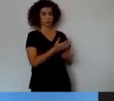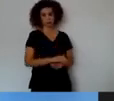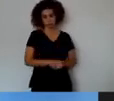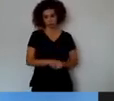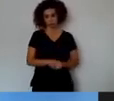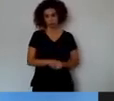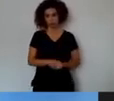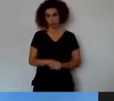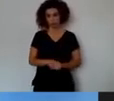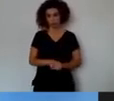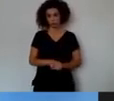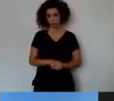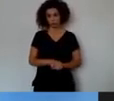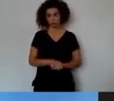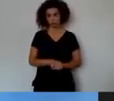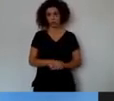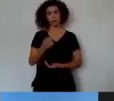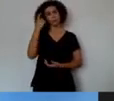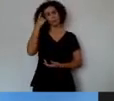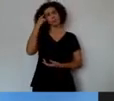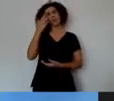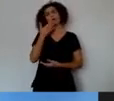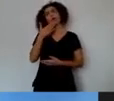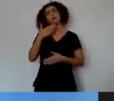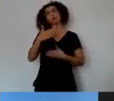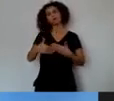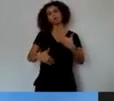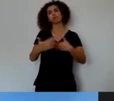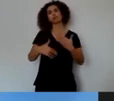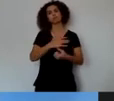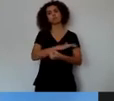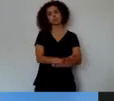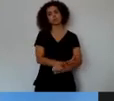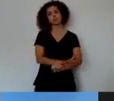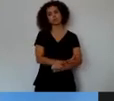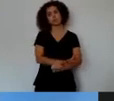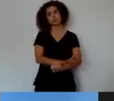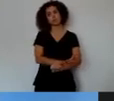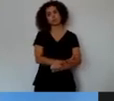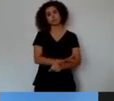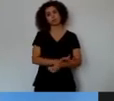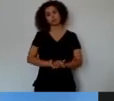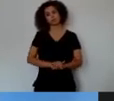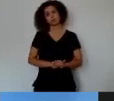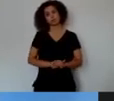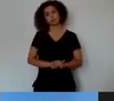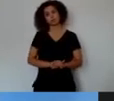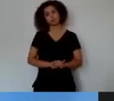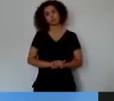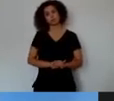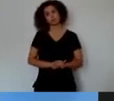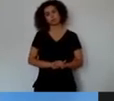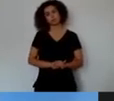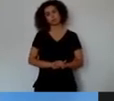que pensar as consequências do racismo e como sobreviver, né, nesse mundo racialmente dividido. E aí, assim, talvez para já